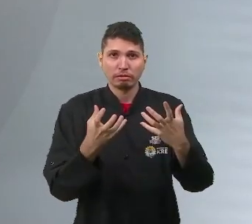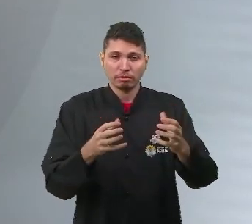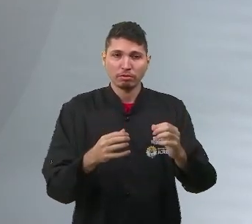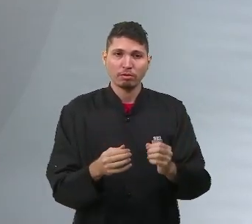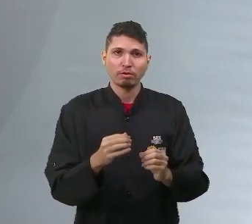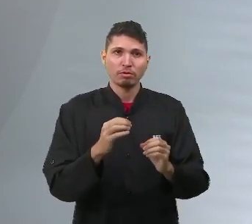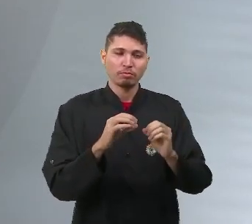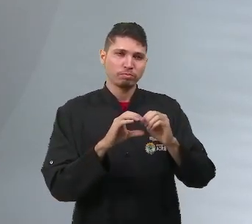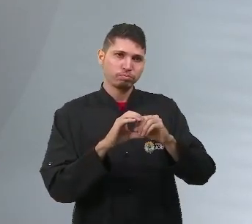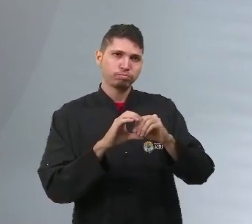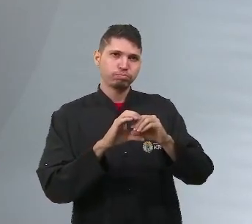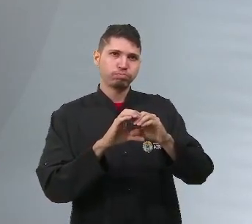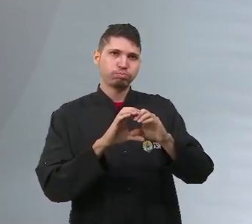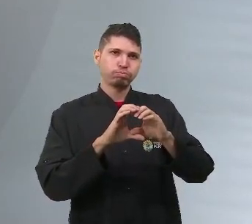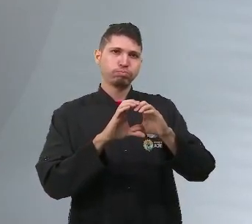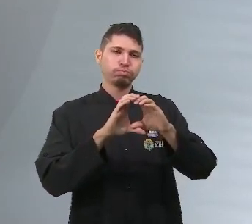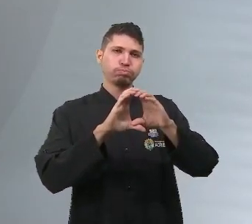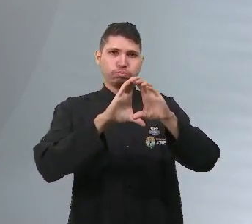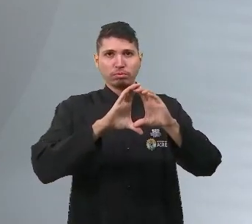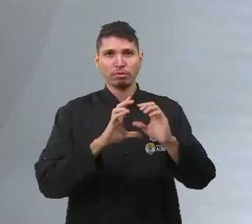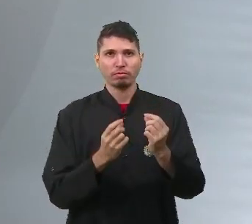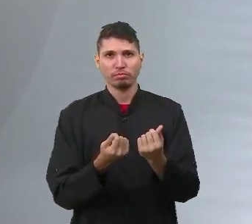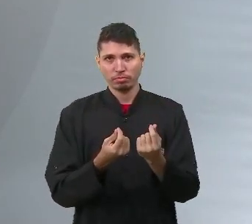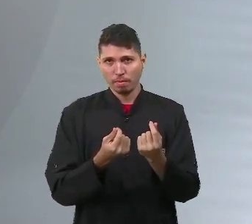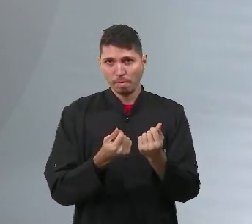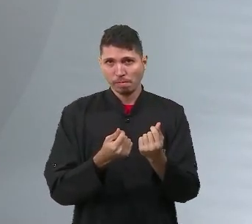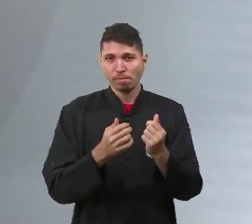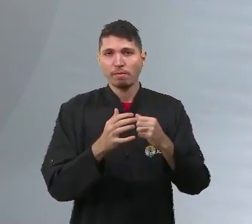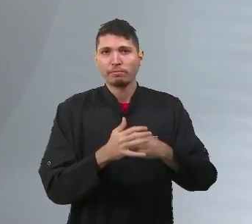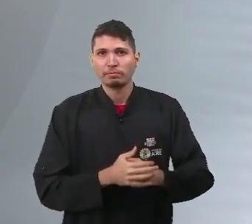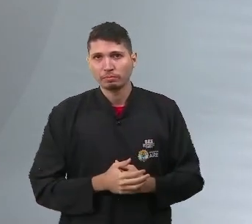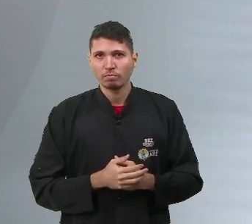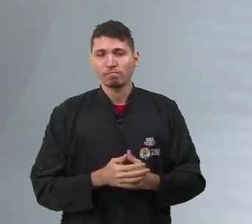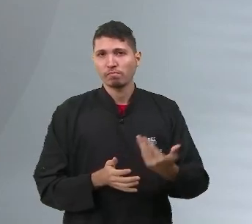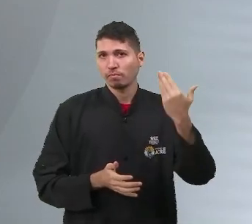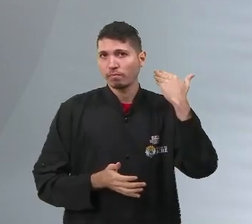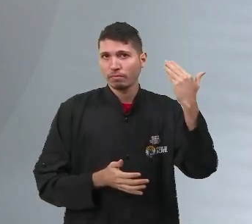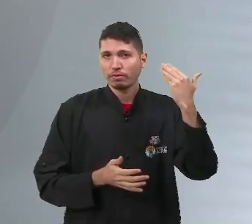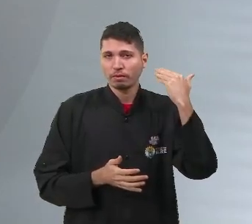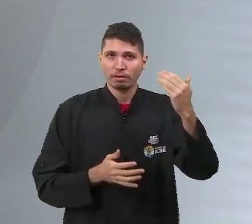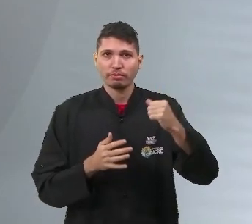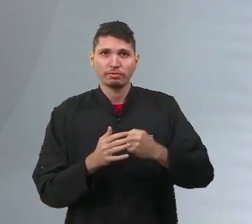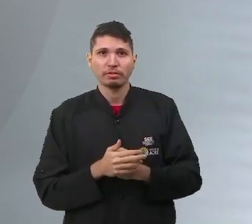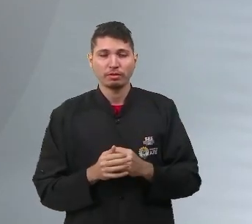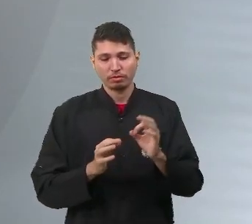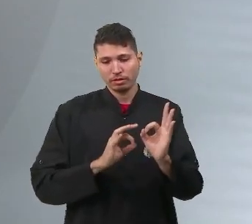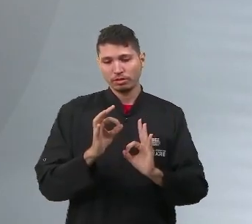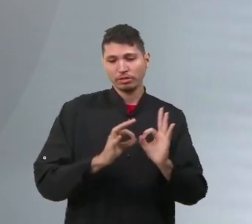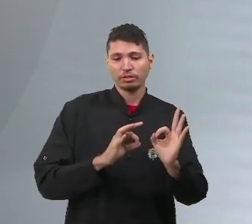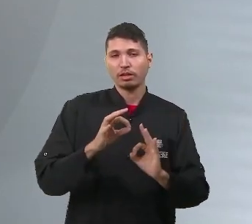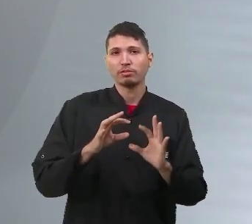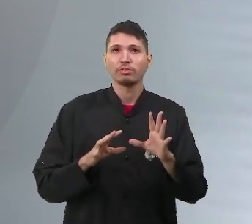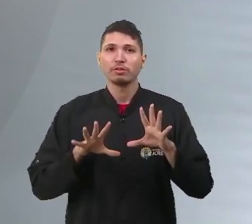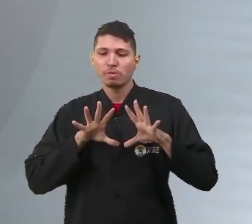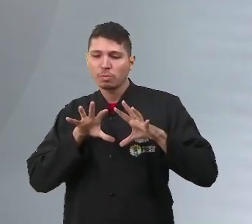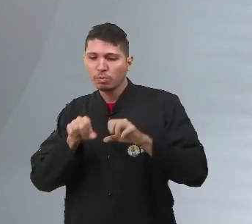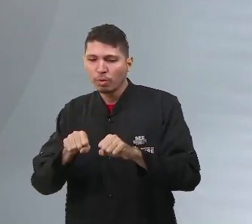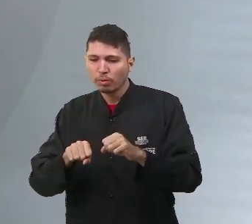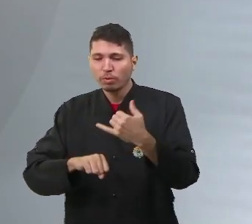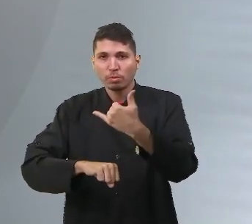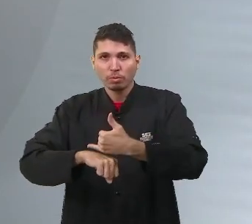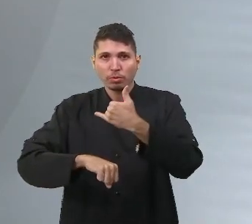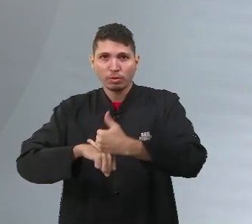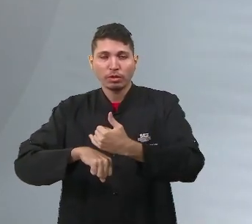acumular riquezas. Naquela época, a riqueza de um país era medida pela quantidade de ouro, né, de metais preciosos, que o